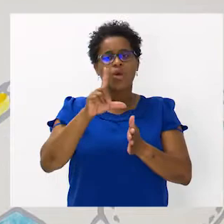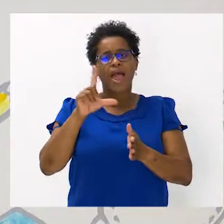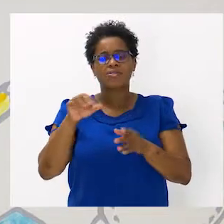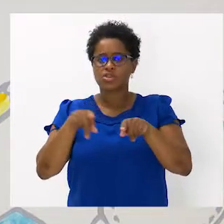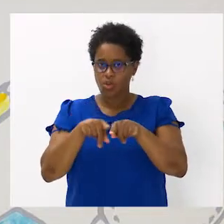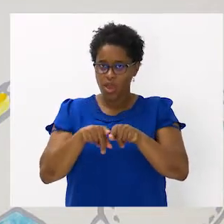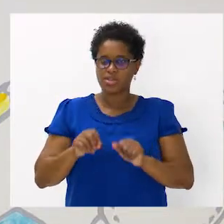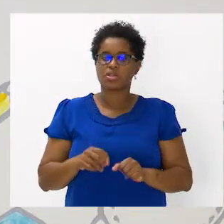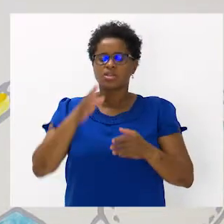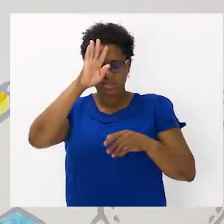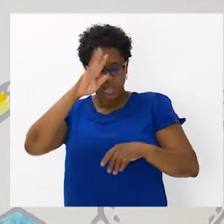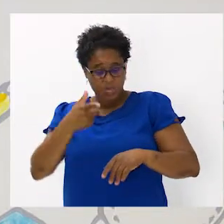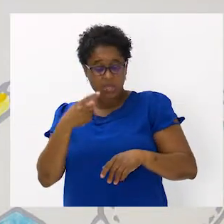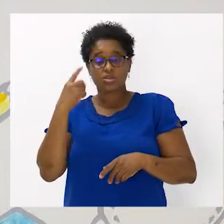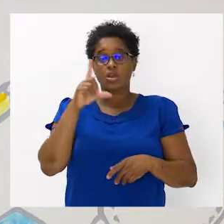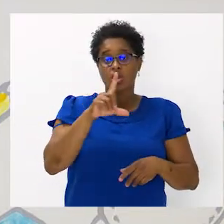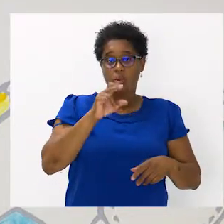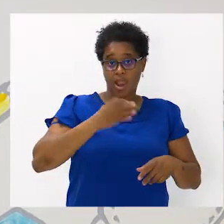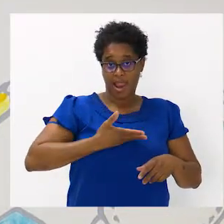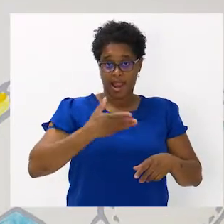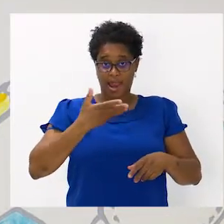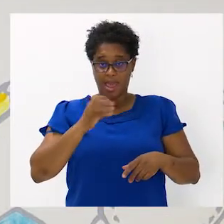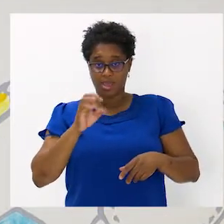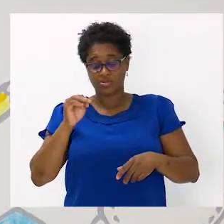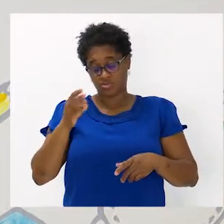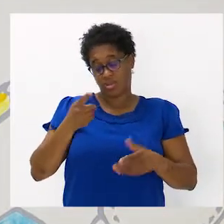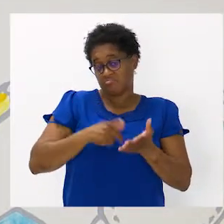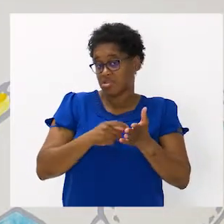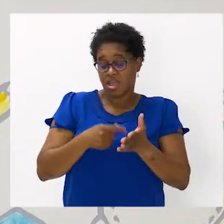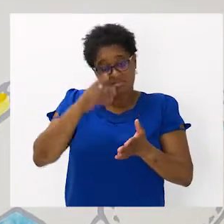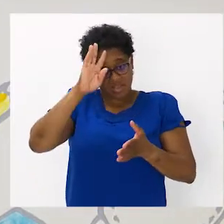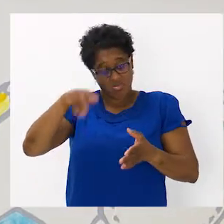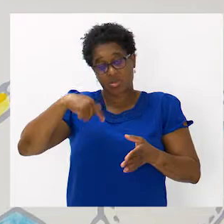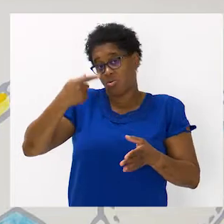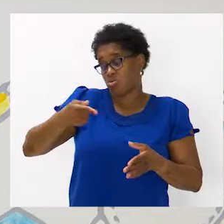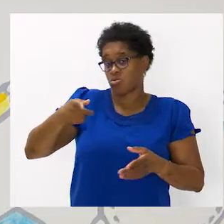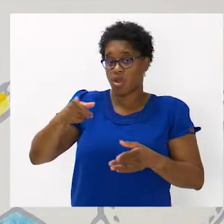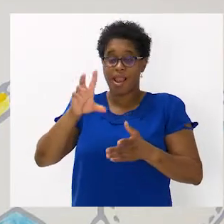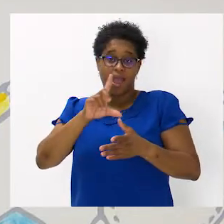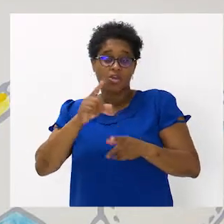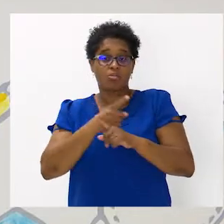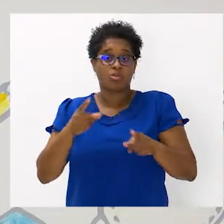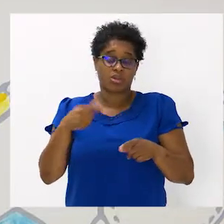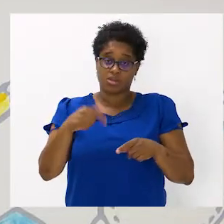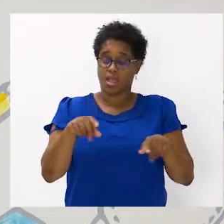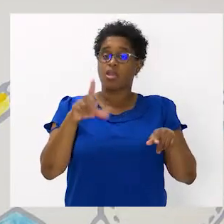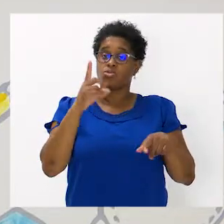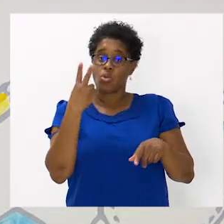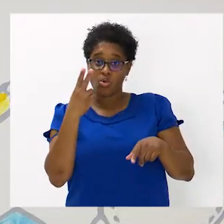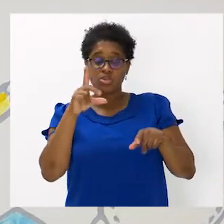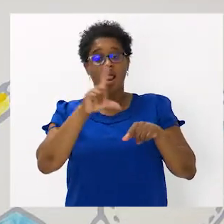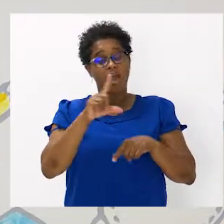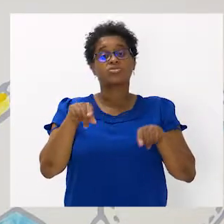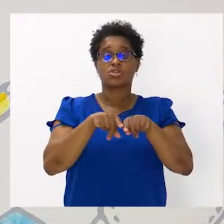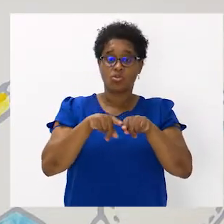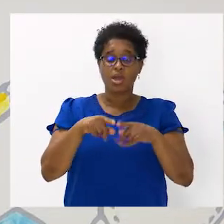iguais. Sabendo um dos lados, não é necessário saber o outro lado, porque tem todos os lados iguais. Então,